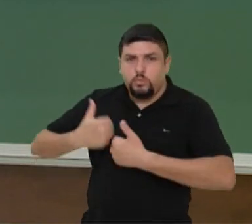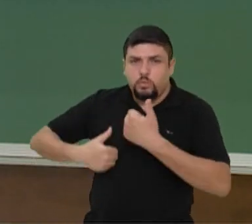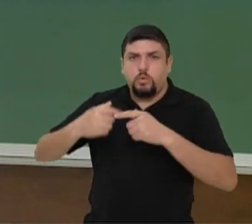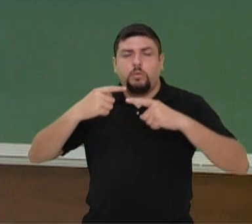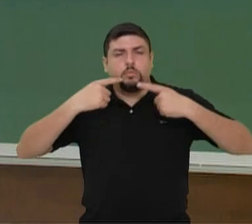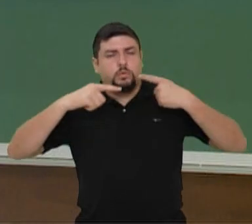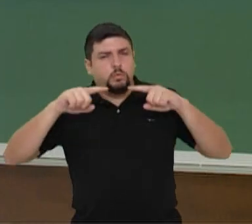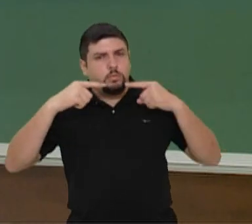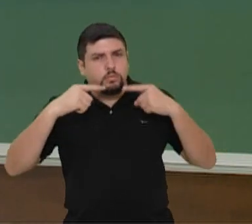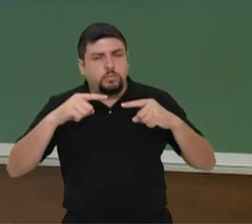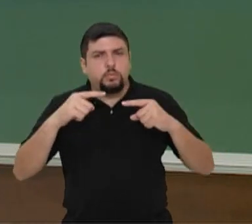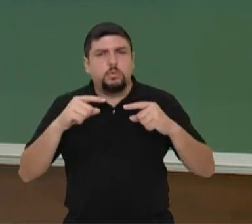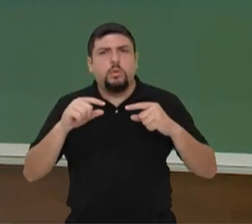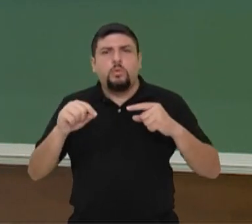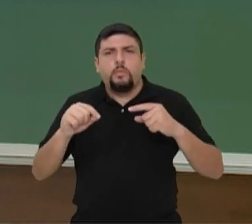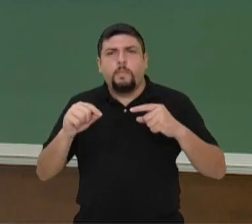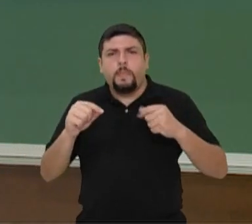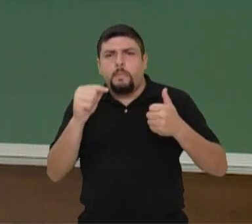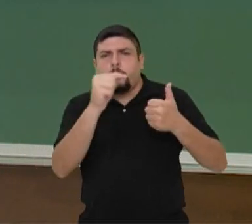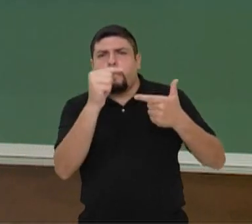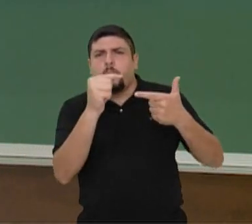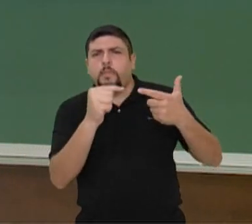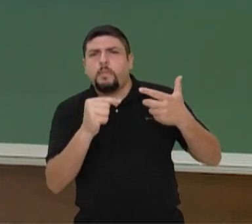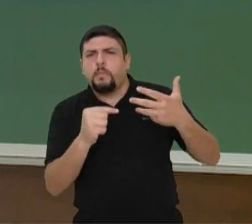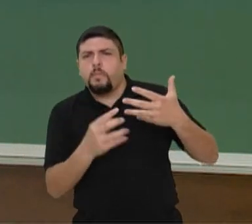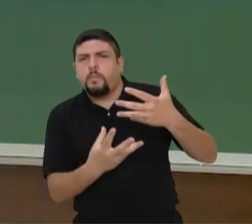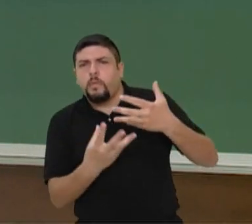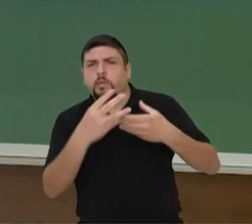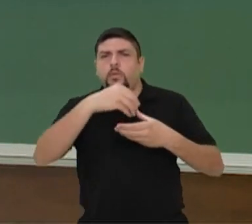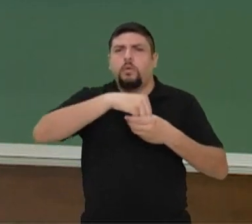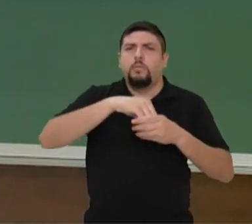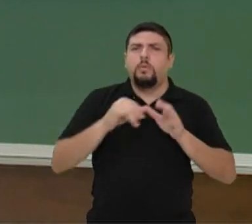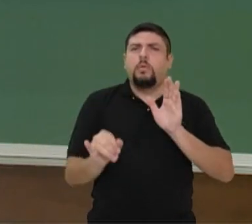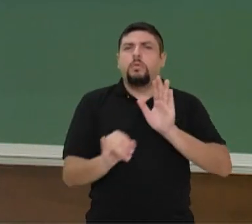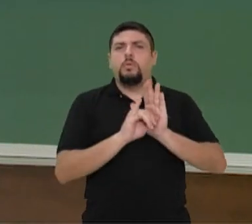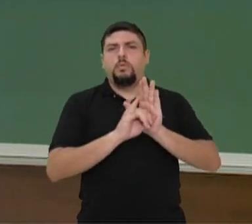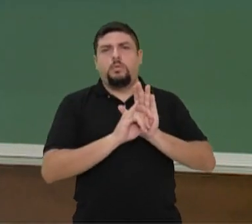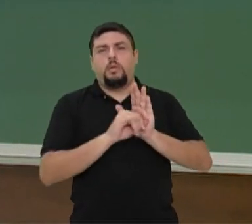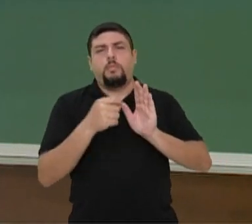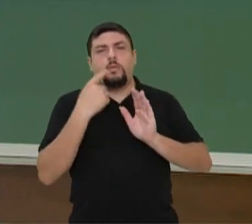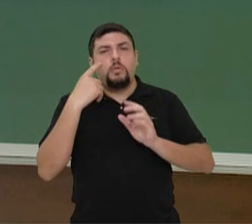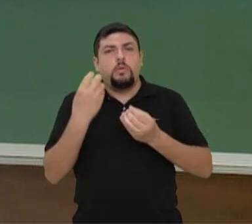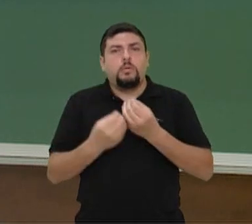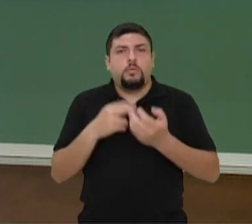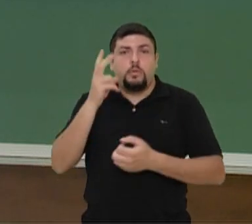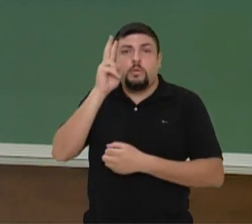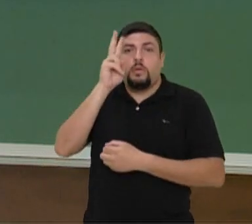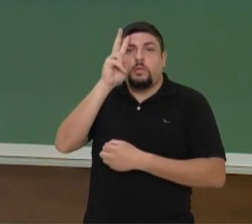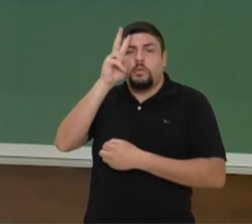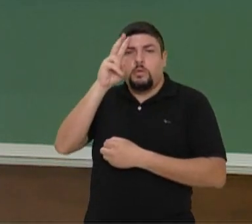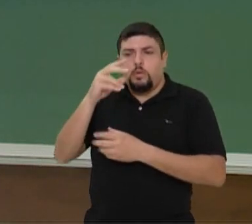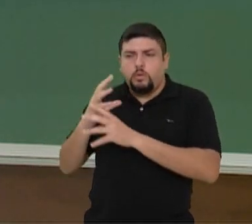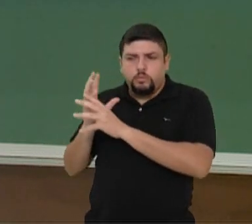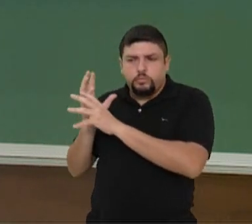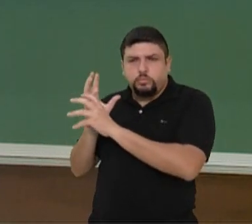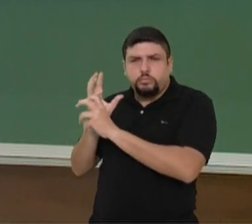música. Elas são características da nossa identidade. E nós, em História, resgatamos as origens